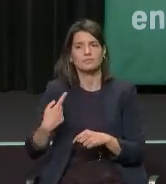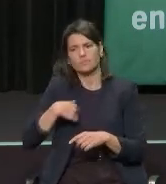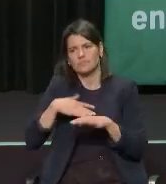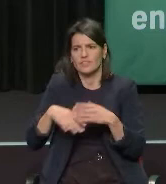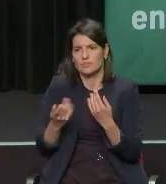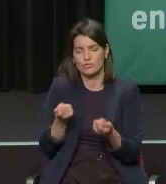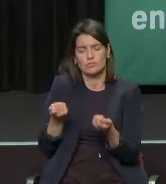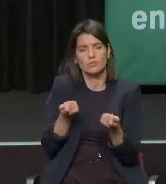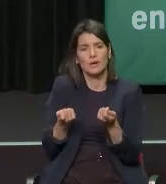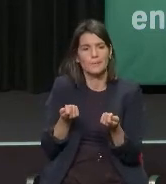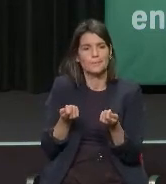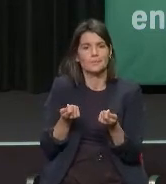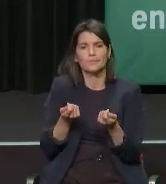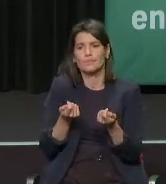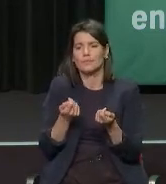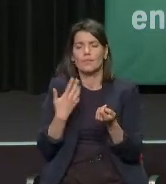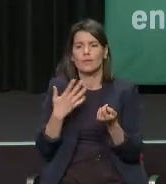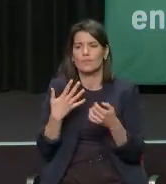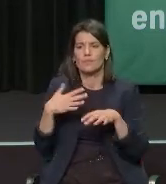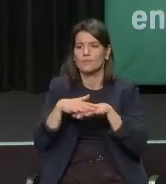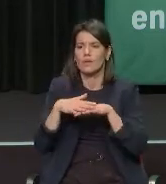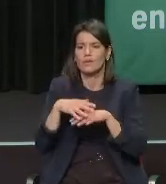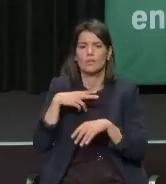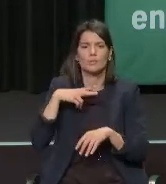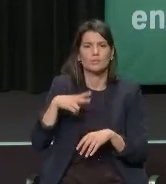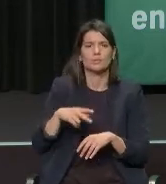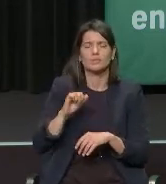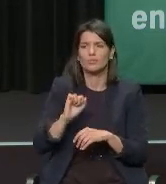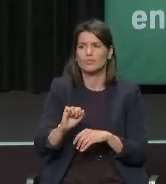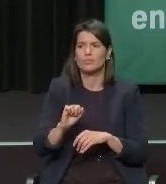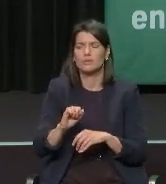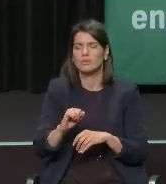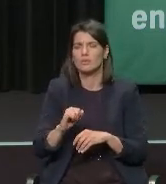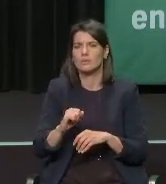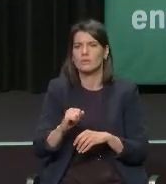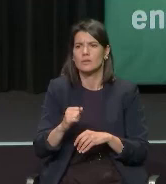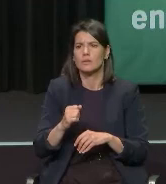gerimos uma rede portuguesa de